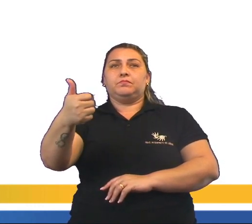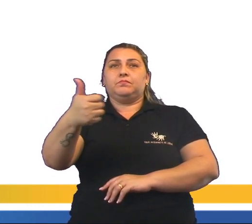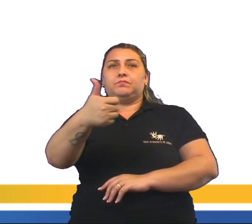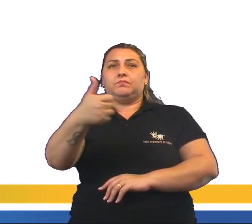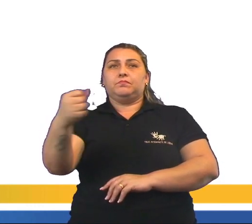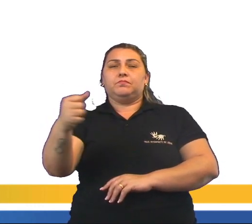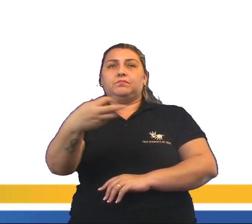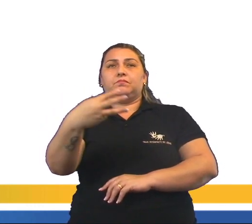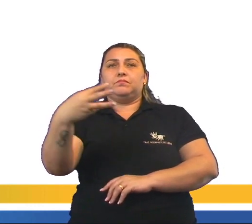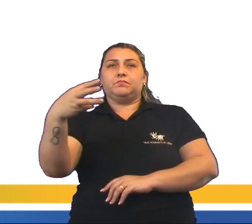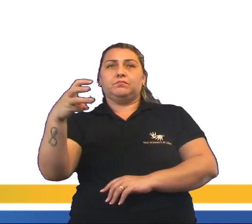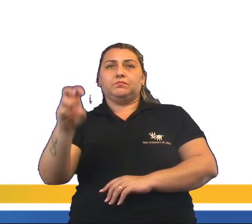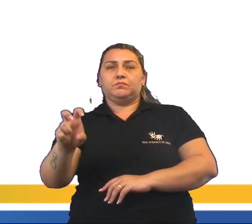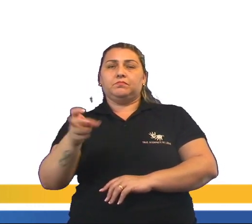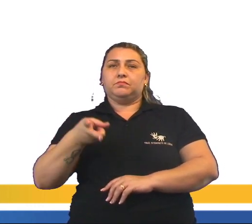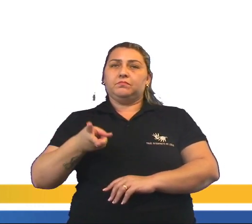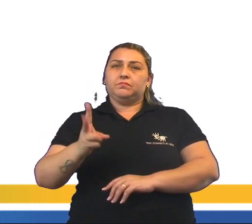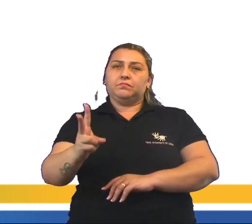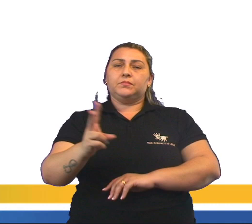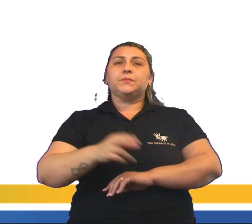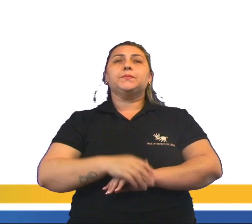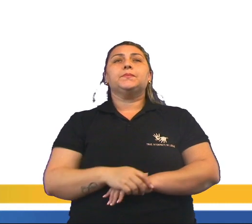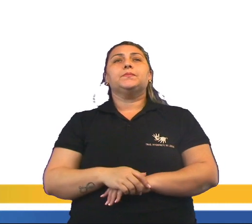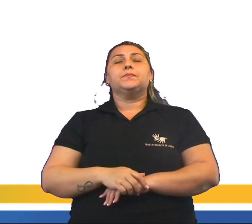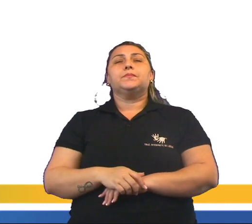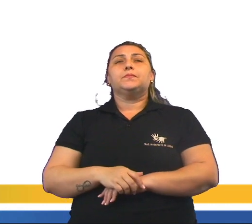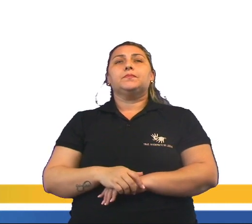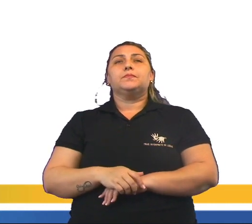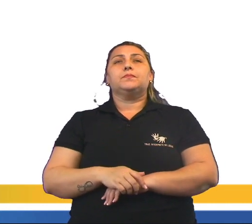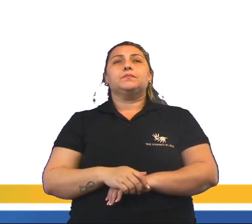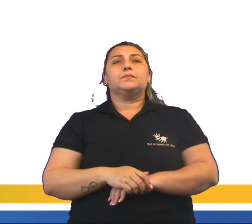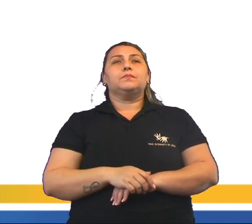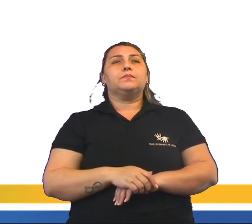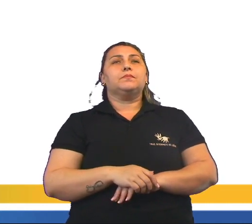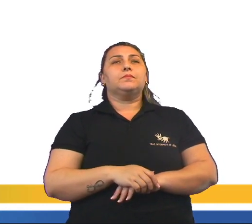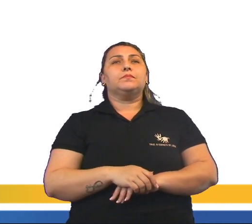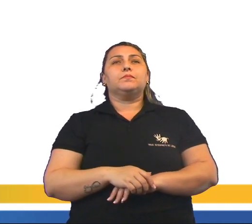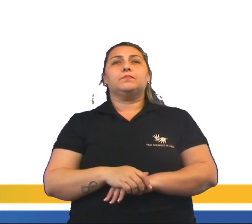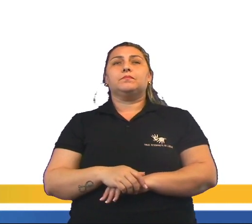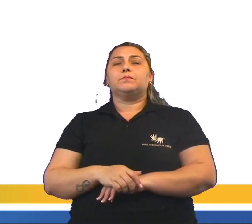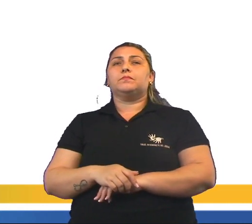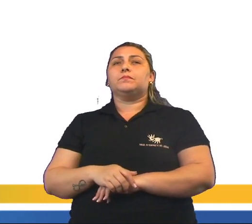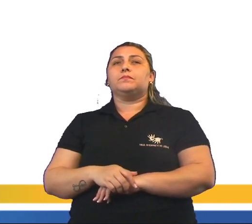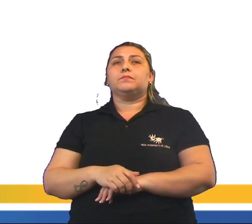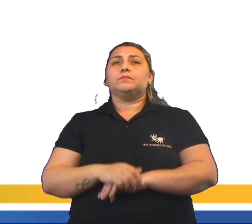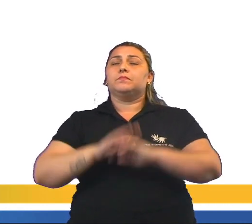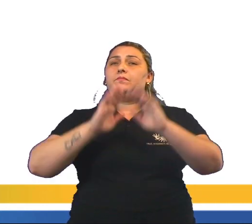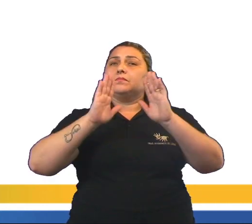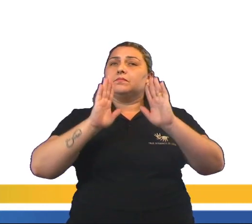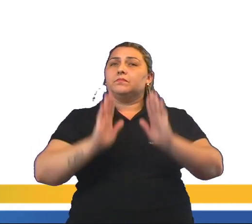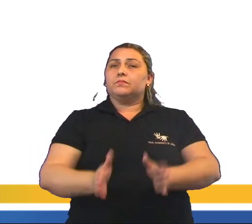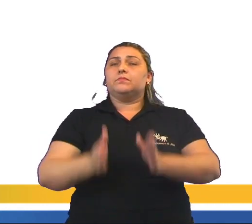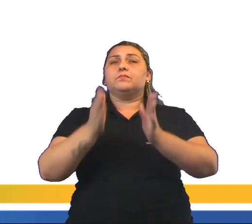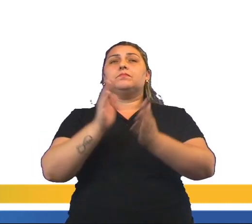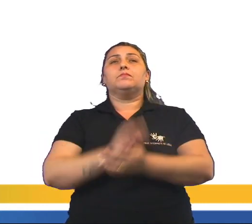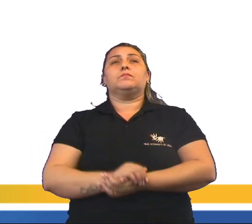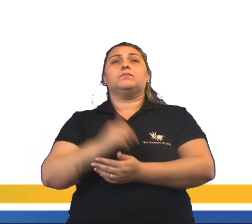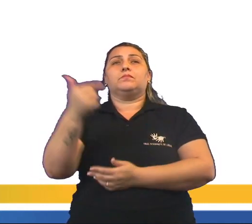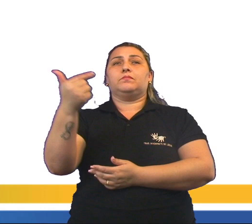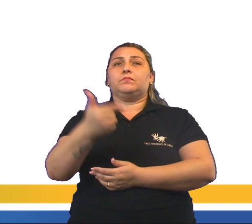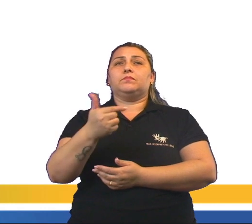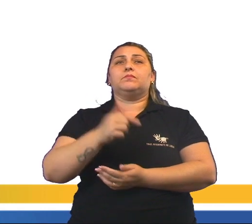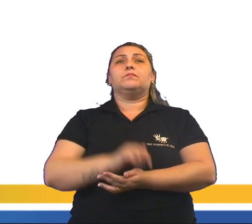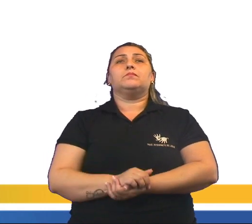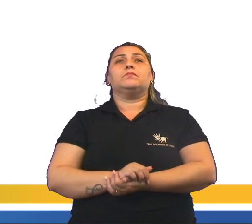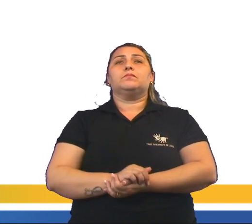28 35 E aí por diante tá e decência e já não já não exemplo